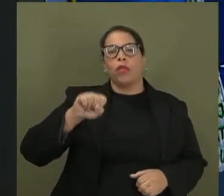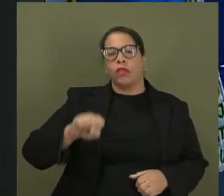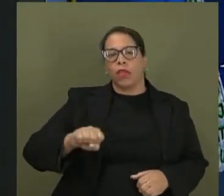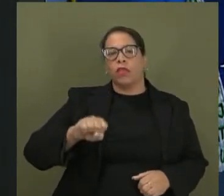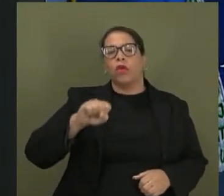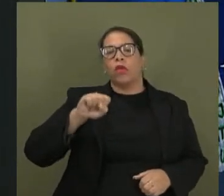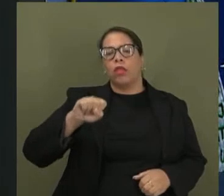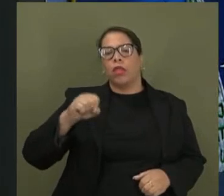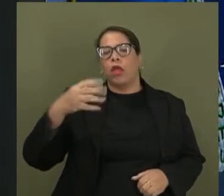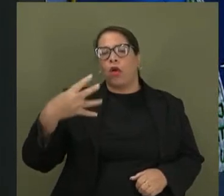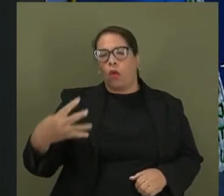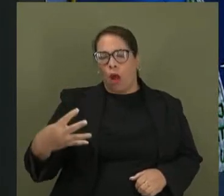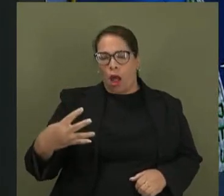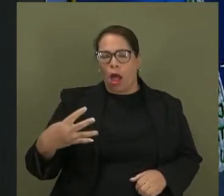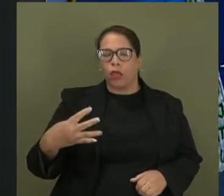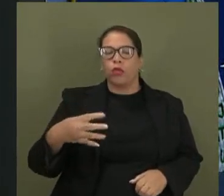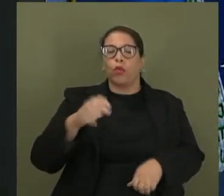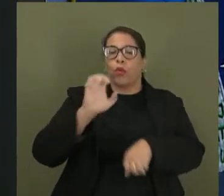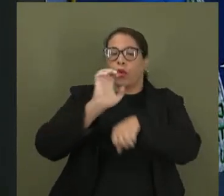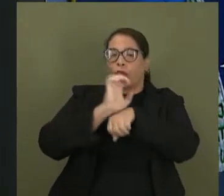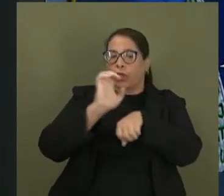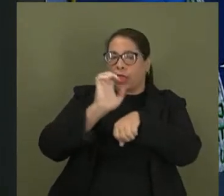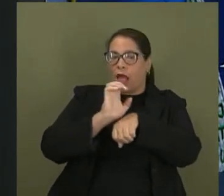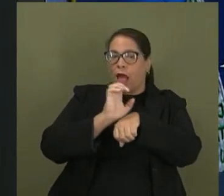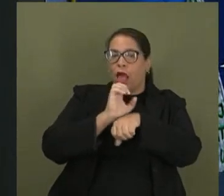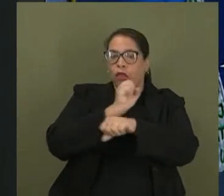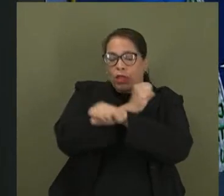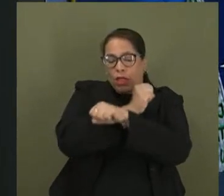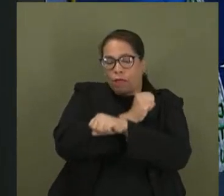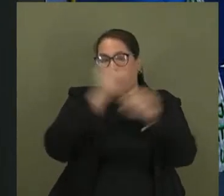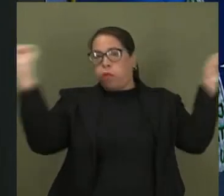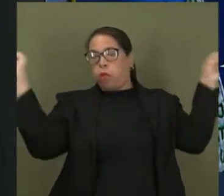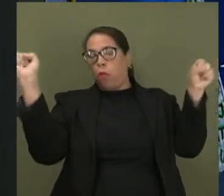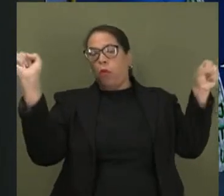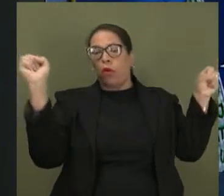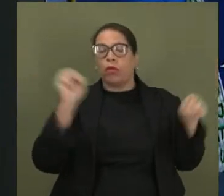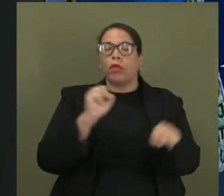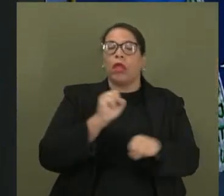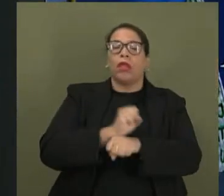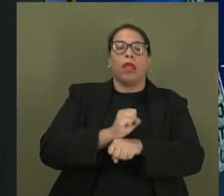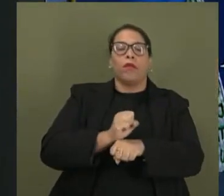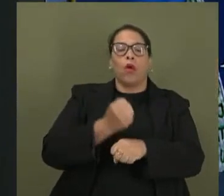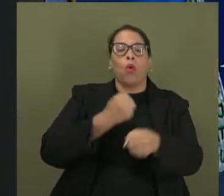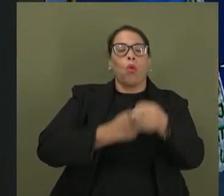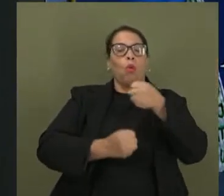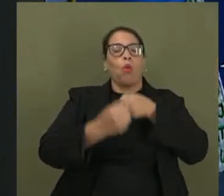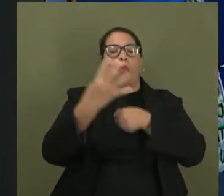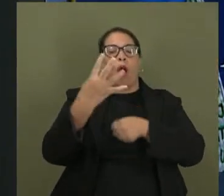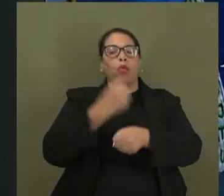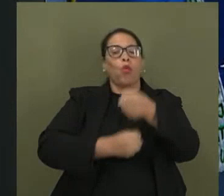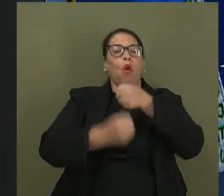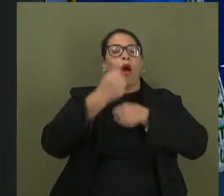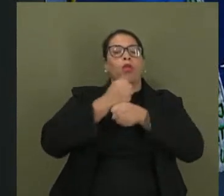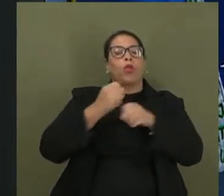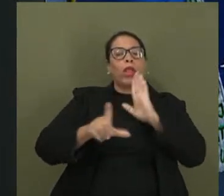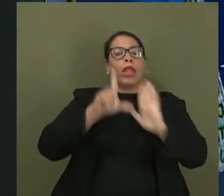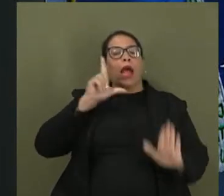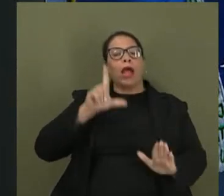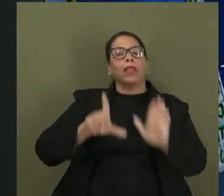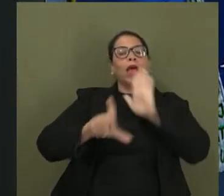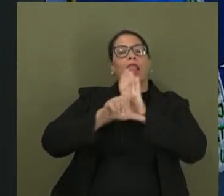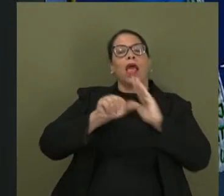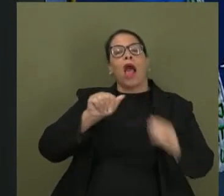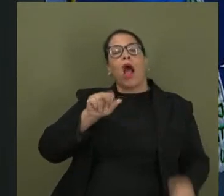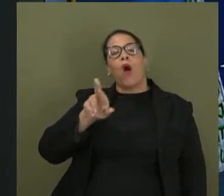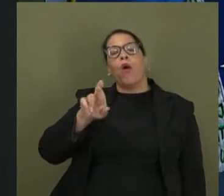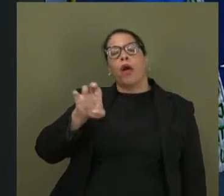1884, a província cearense aboliu a escravatura. 4 anos antes da Lei Áurea, recebendo